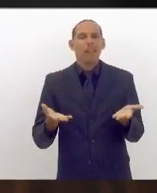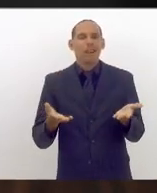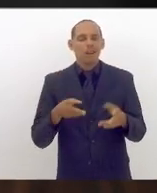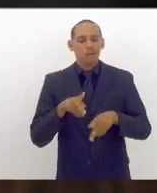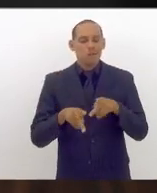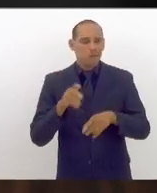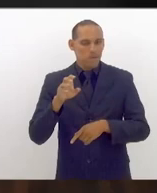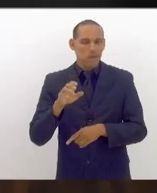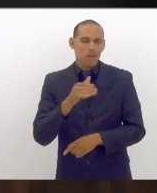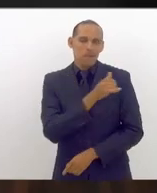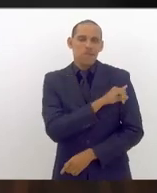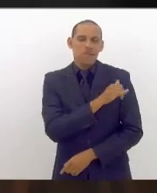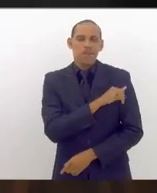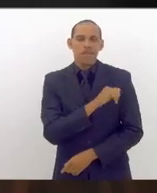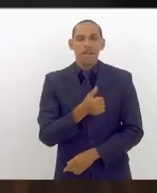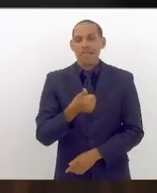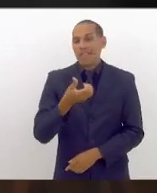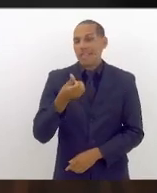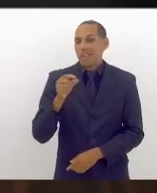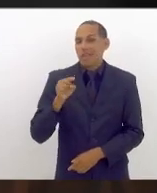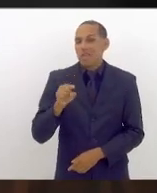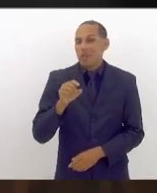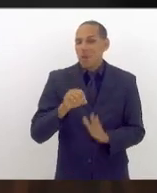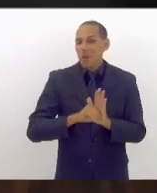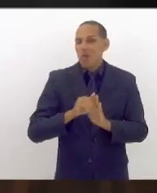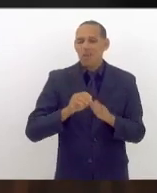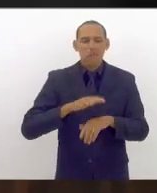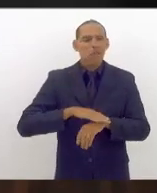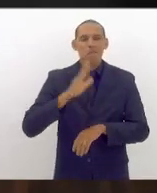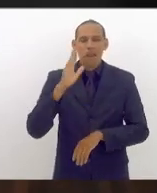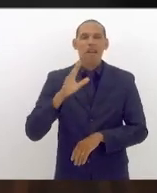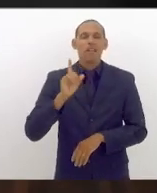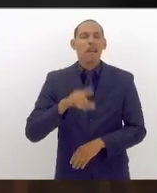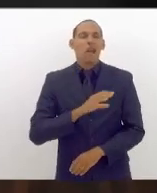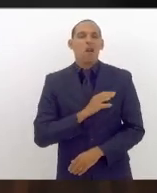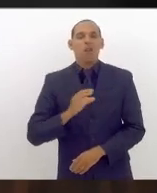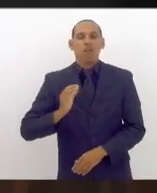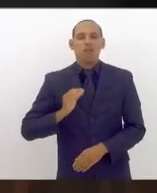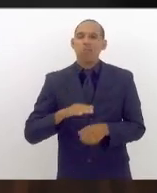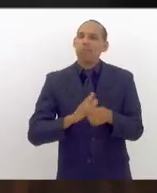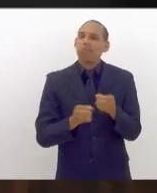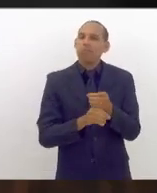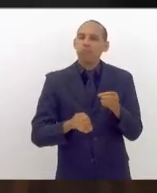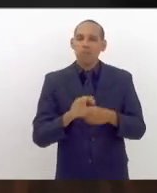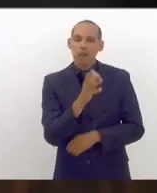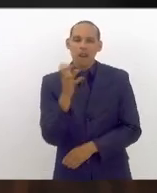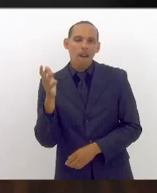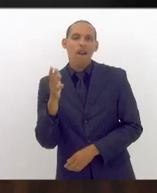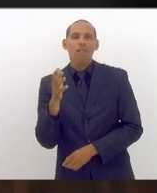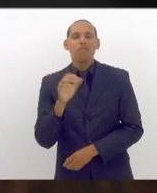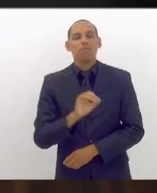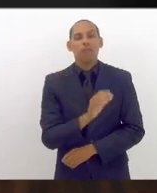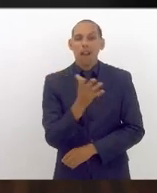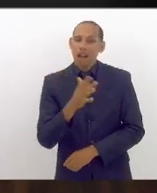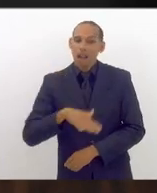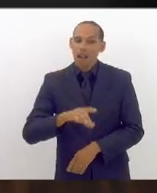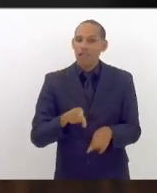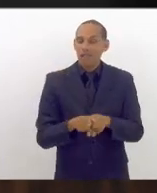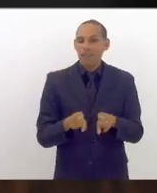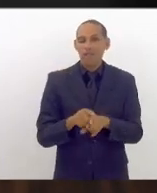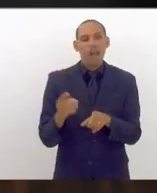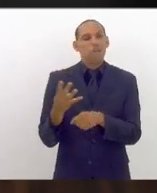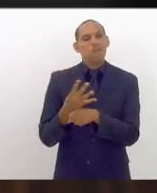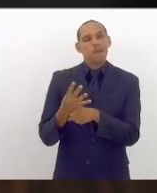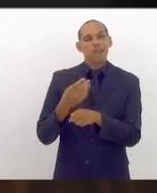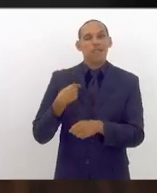foram mais de 16 mil ofícios entre comissão de saneamento ambiental comissão de Meio Ambiente a qual presidir nesses quatro